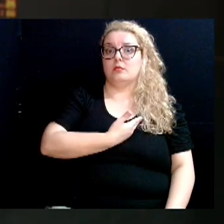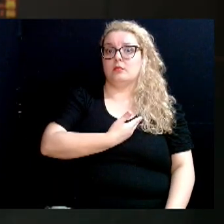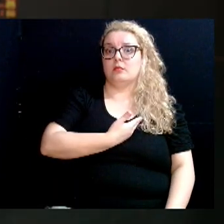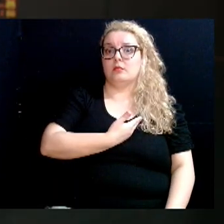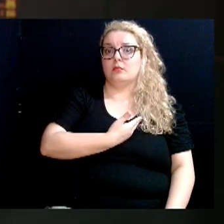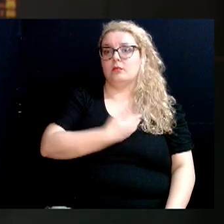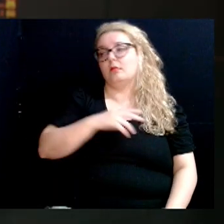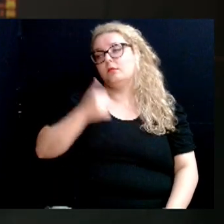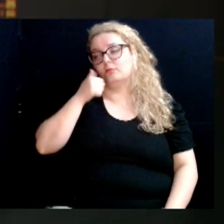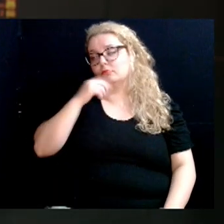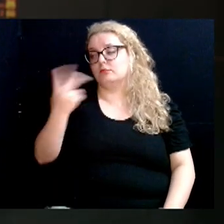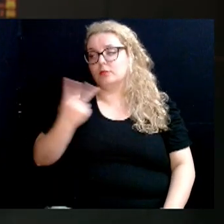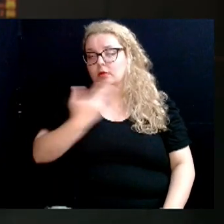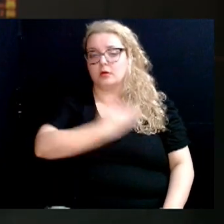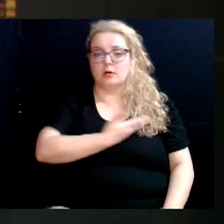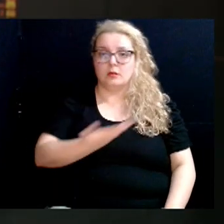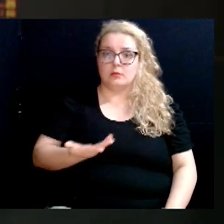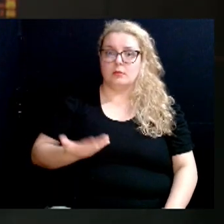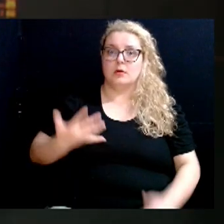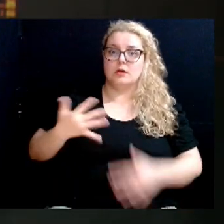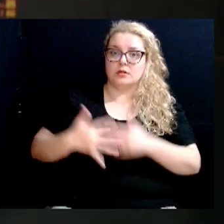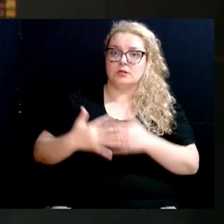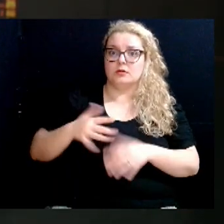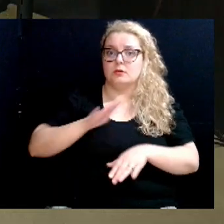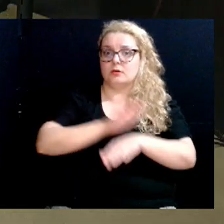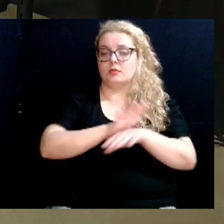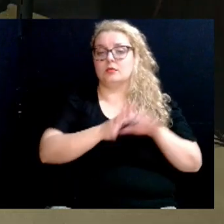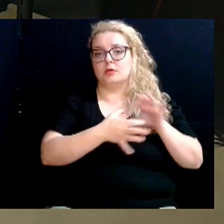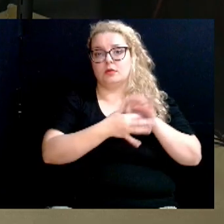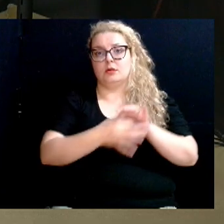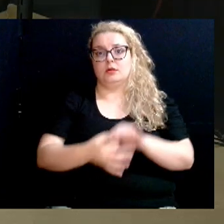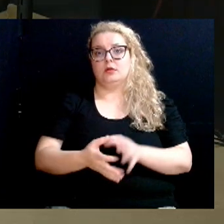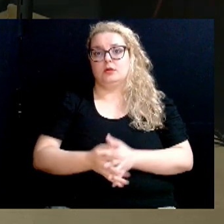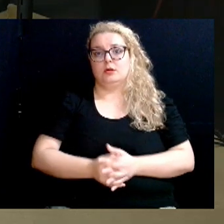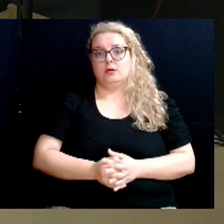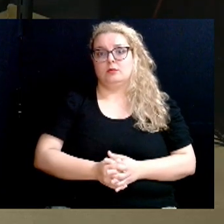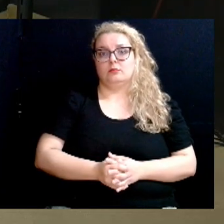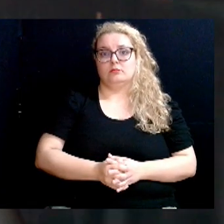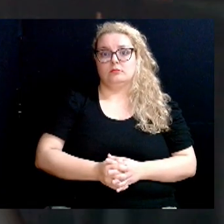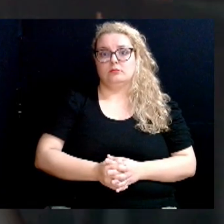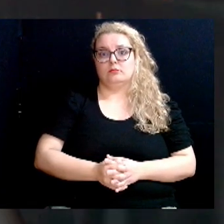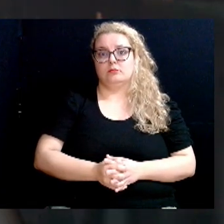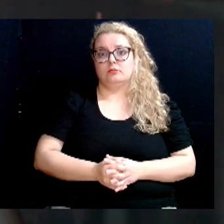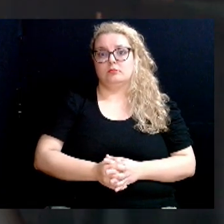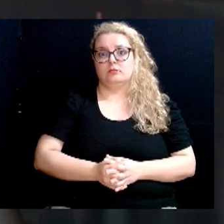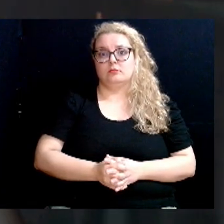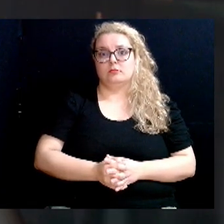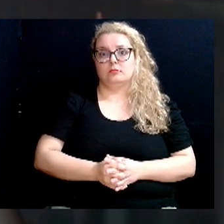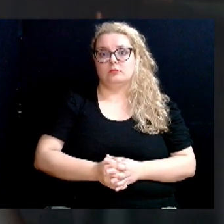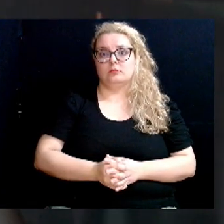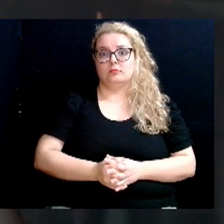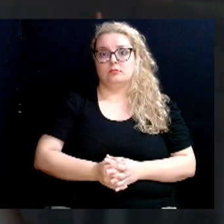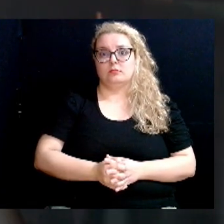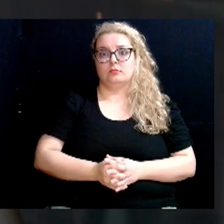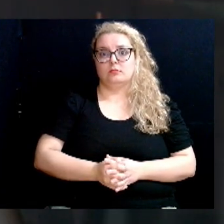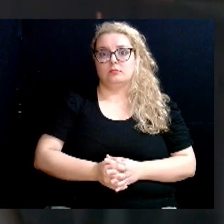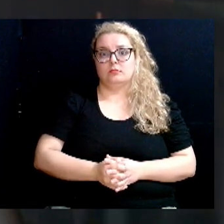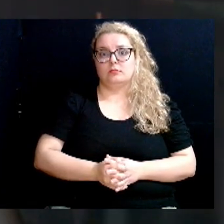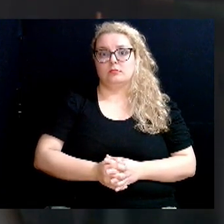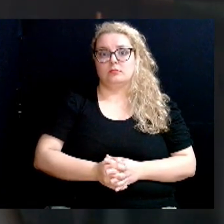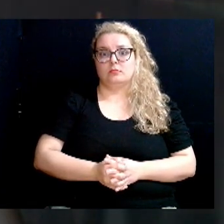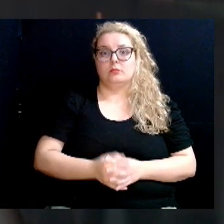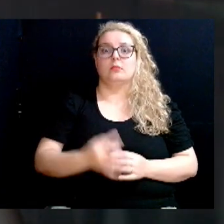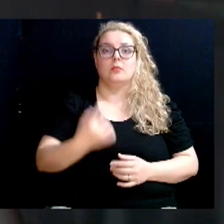Isso atrapalha ou isso ajuda nesse contexto? Isso é muito individual, né? muito